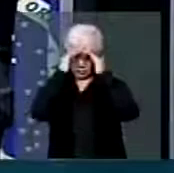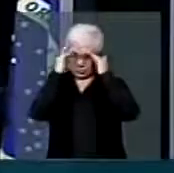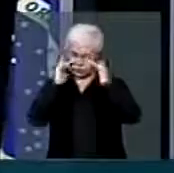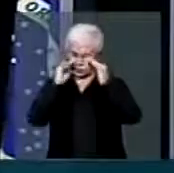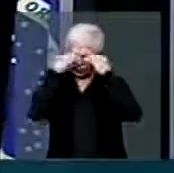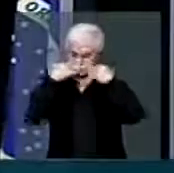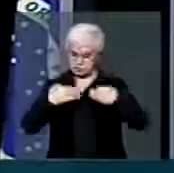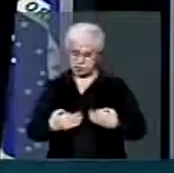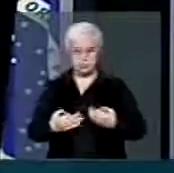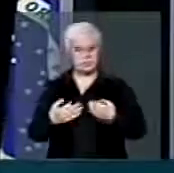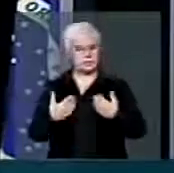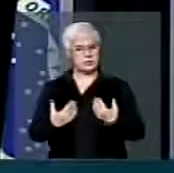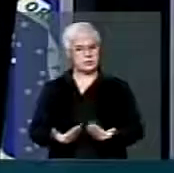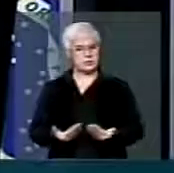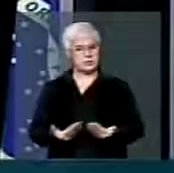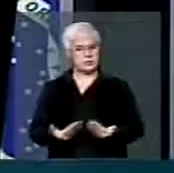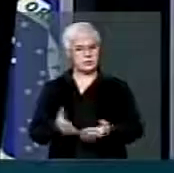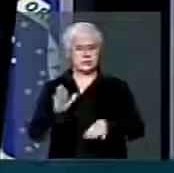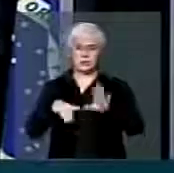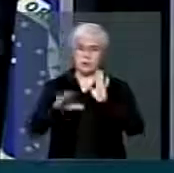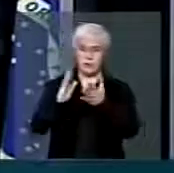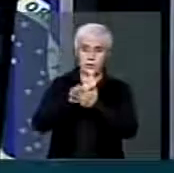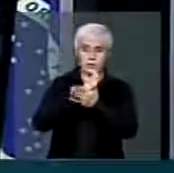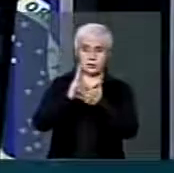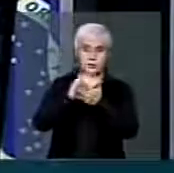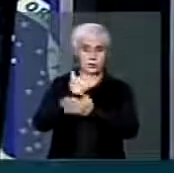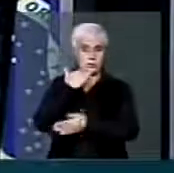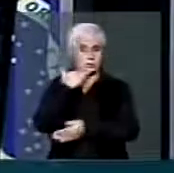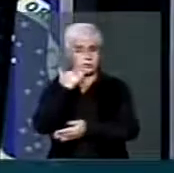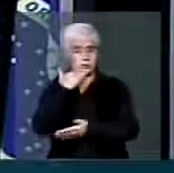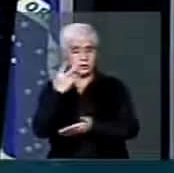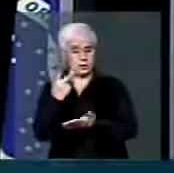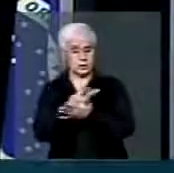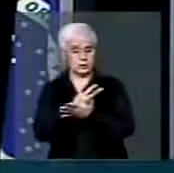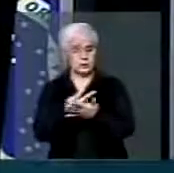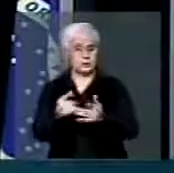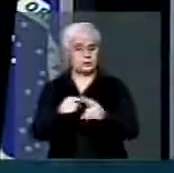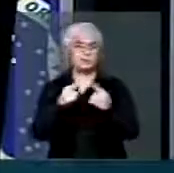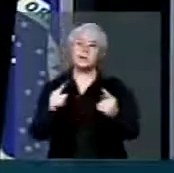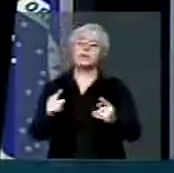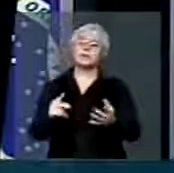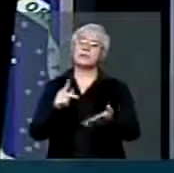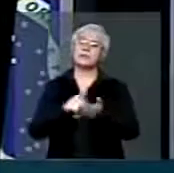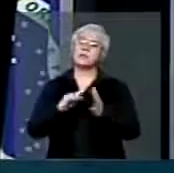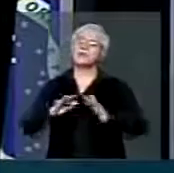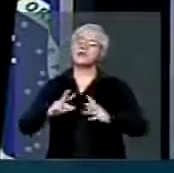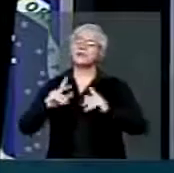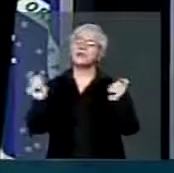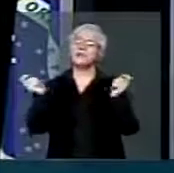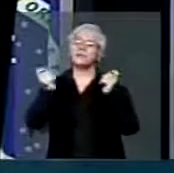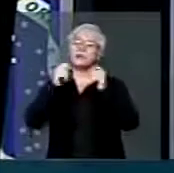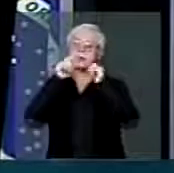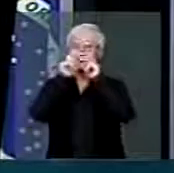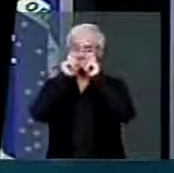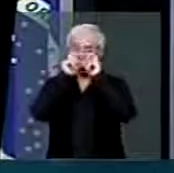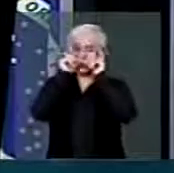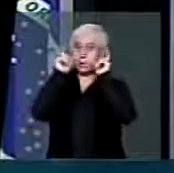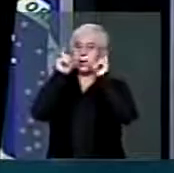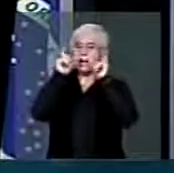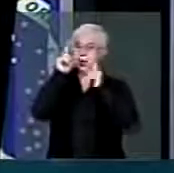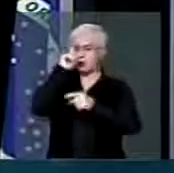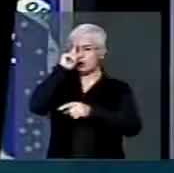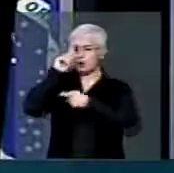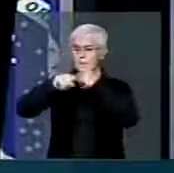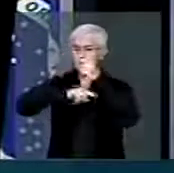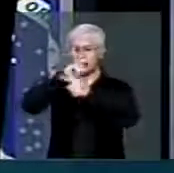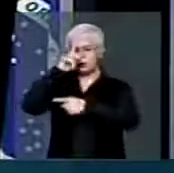honestidade. Talvez com algumas falhas, mas que todos pudessem acordar dizendo: eu vou ser mais honesto. Vossa